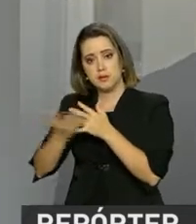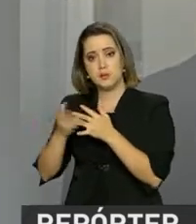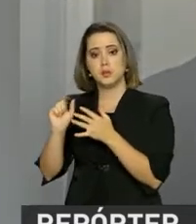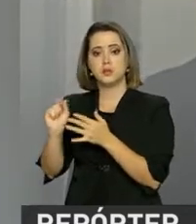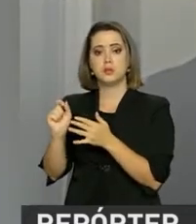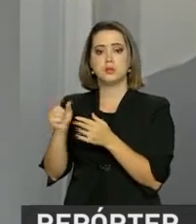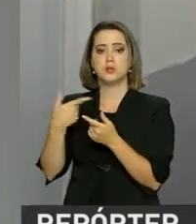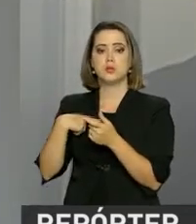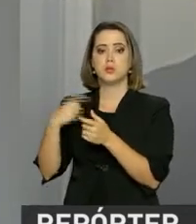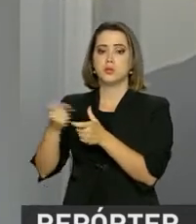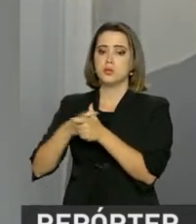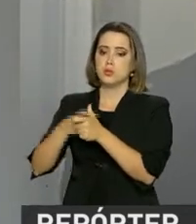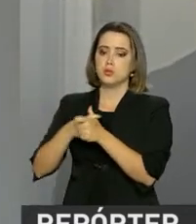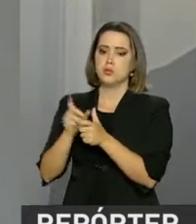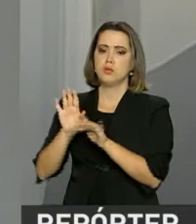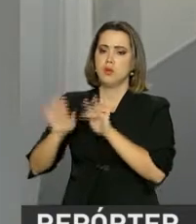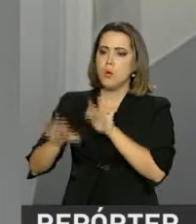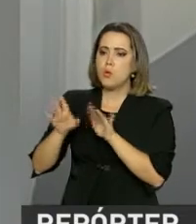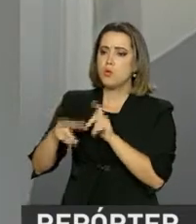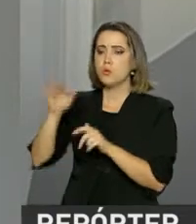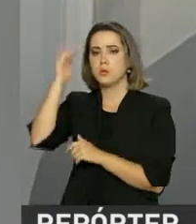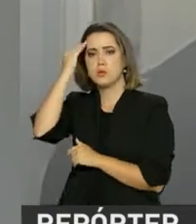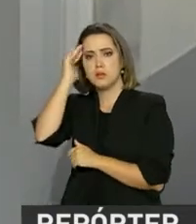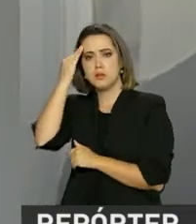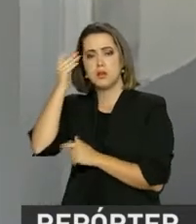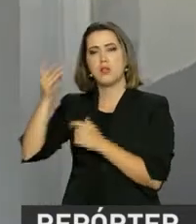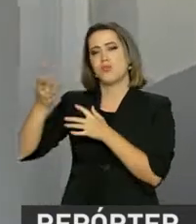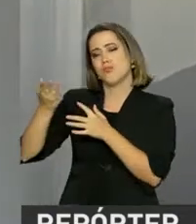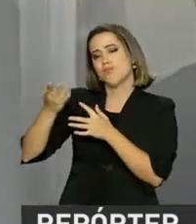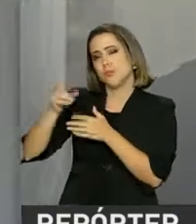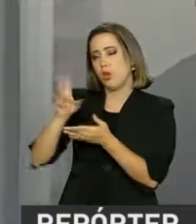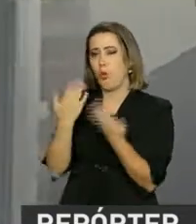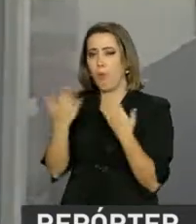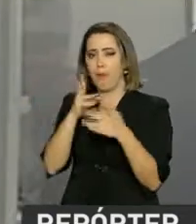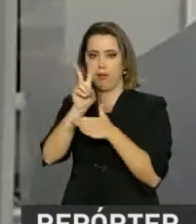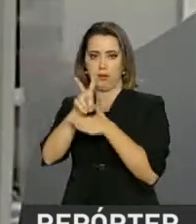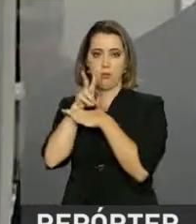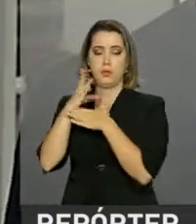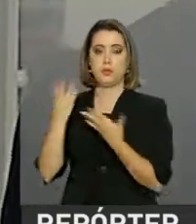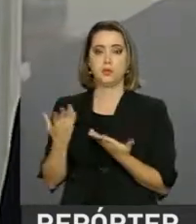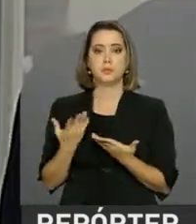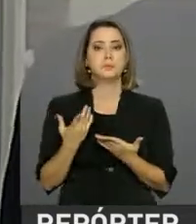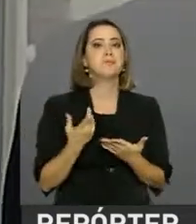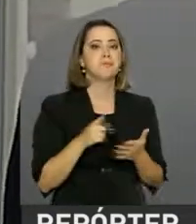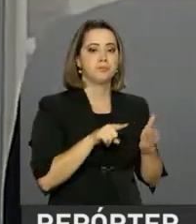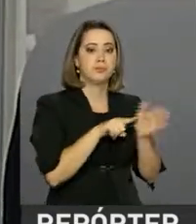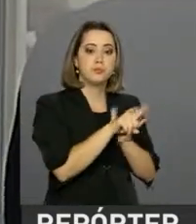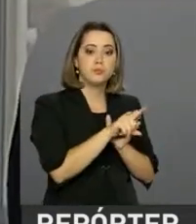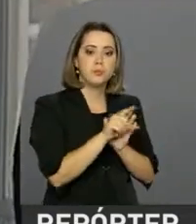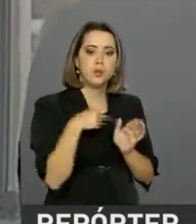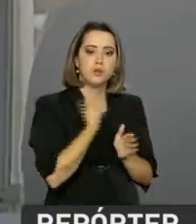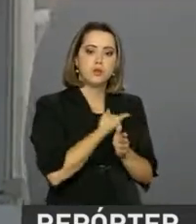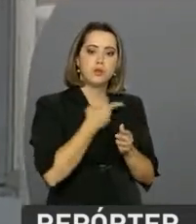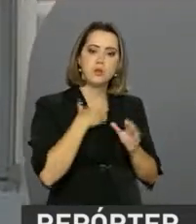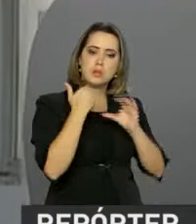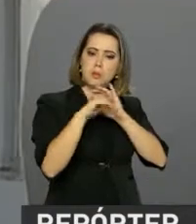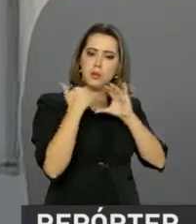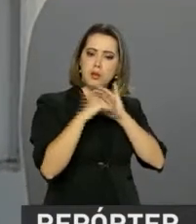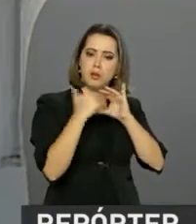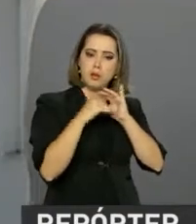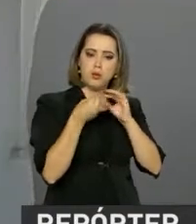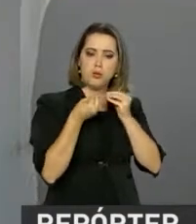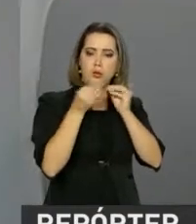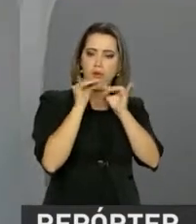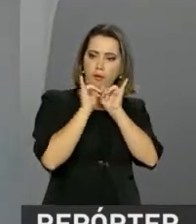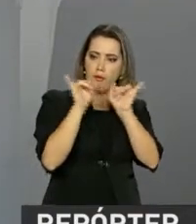parcelamento dessa dívida alguns entendem como um financiamento e professor na última hora nós deixamos o nosso email para